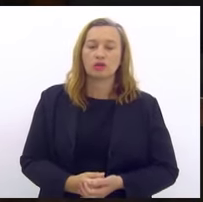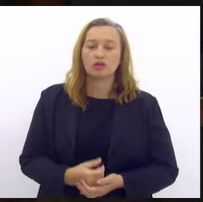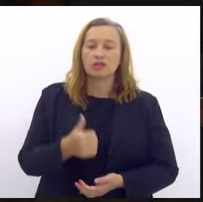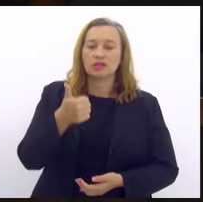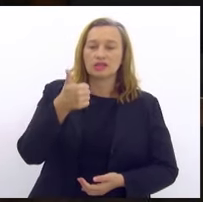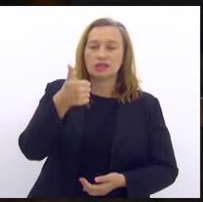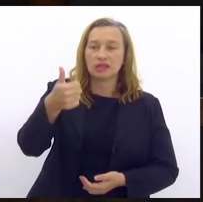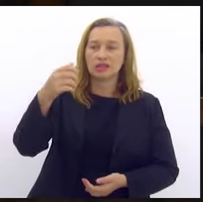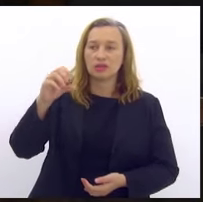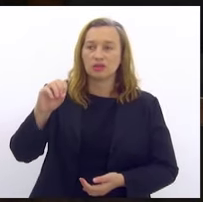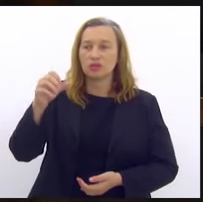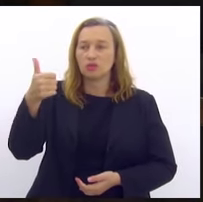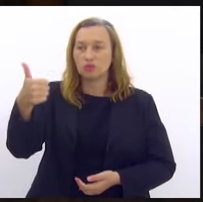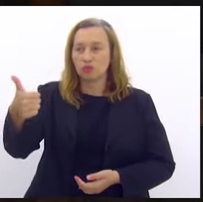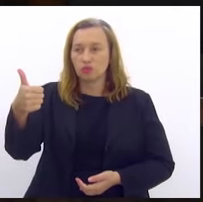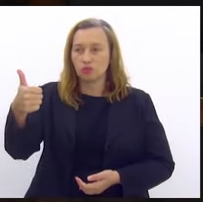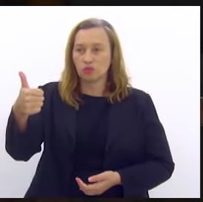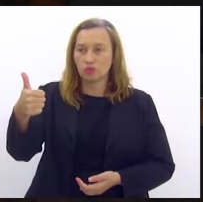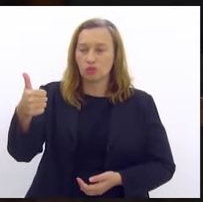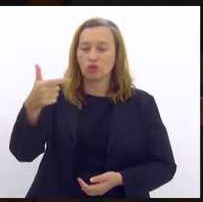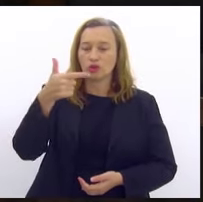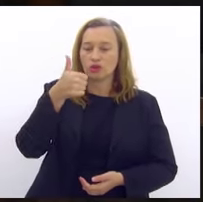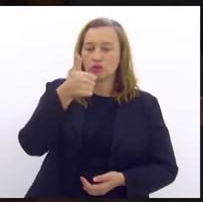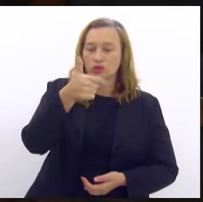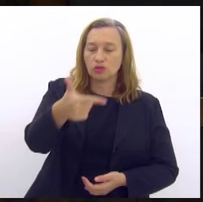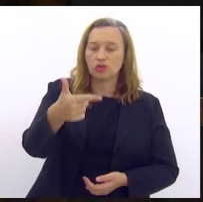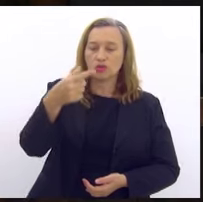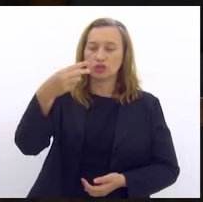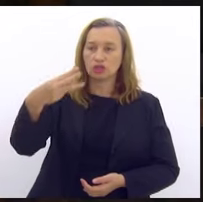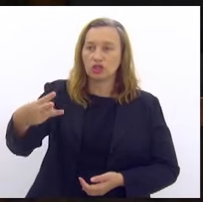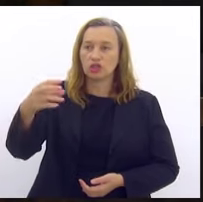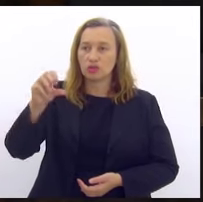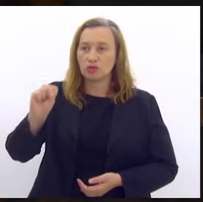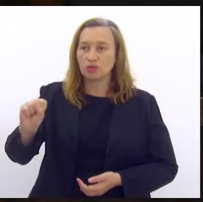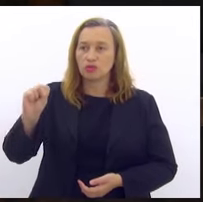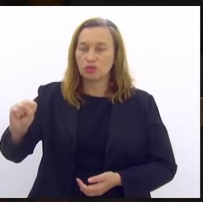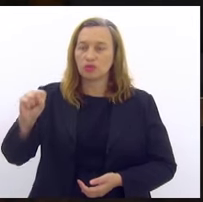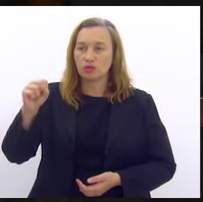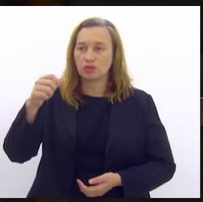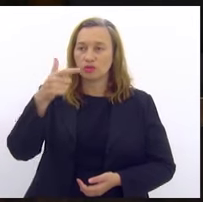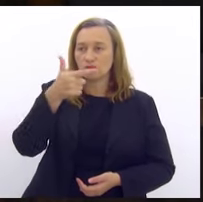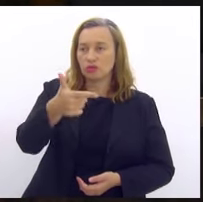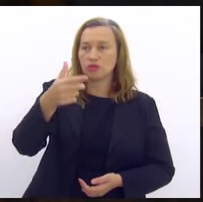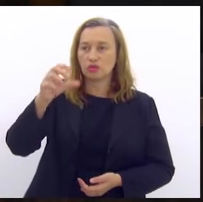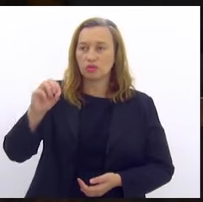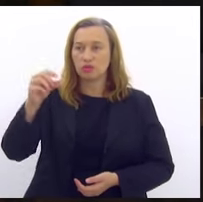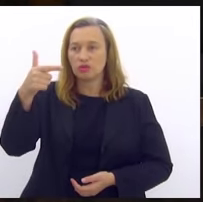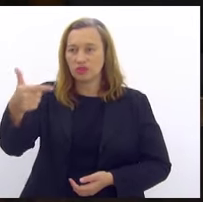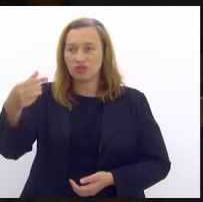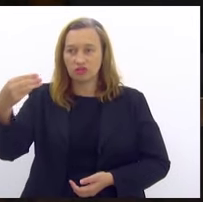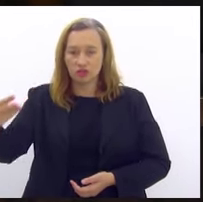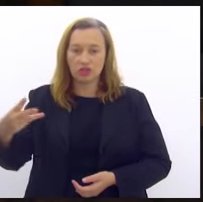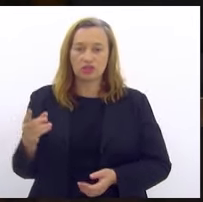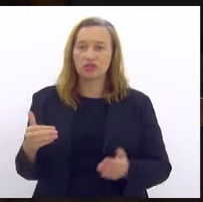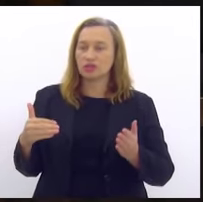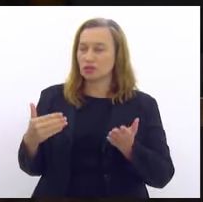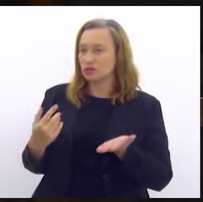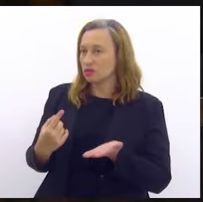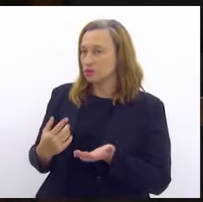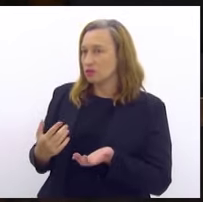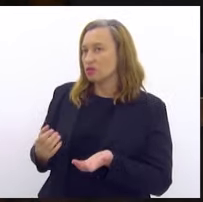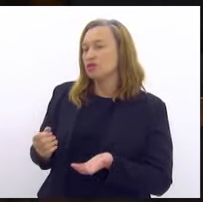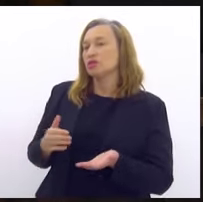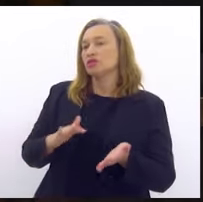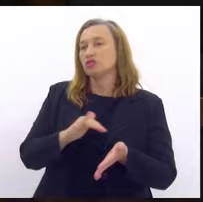é o 2388 de 2023. Todos de acordo? Estão retirados